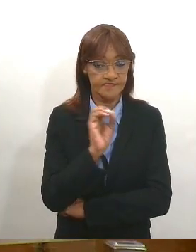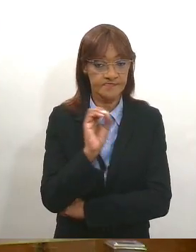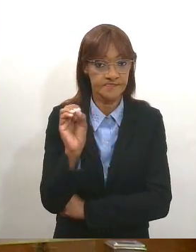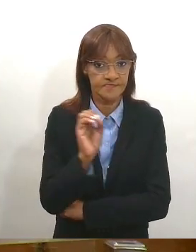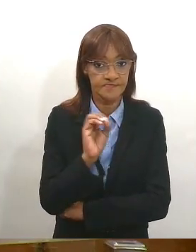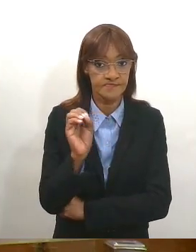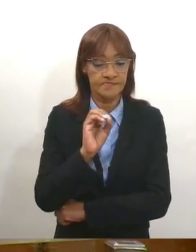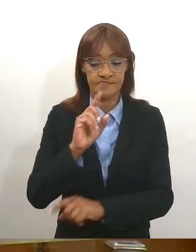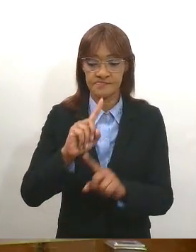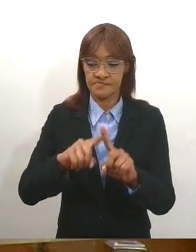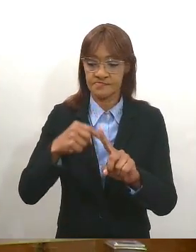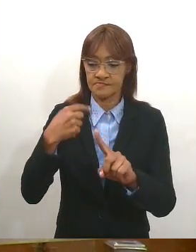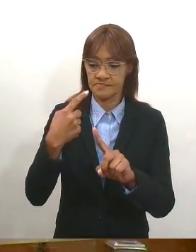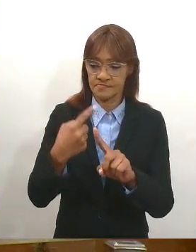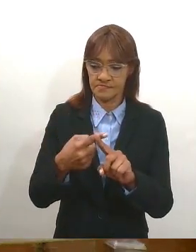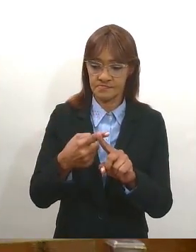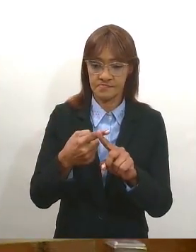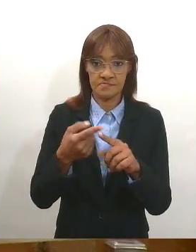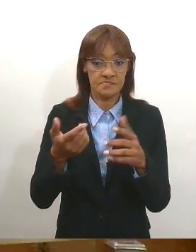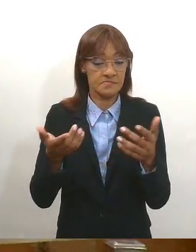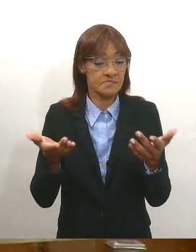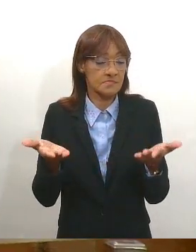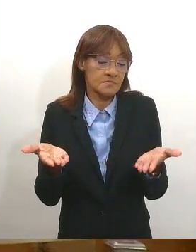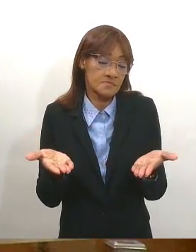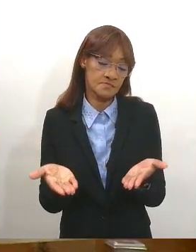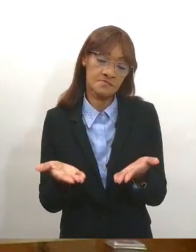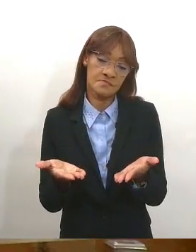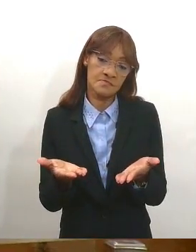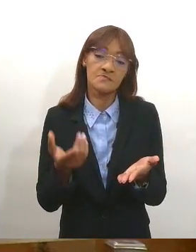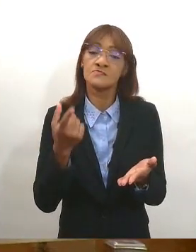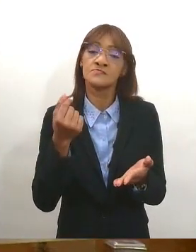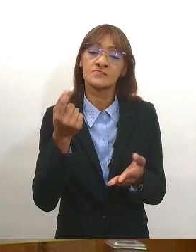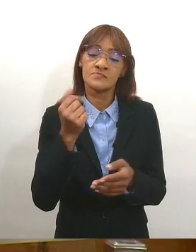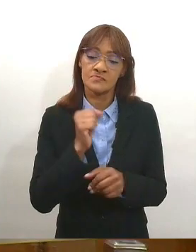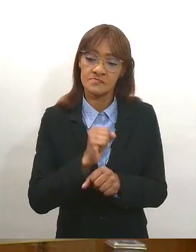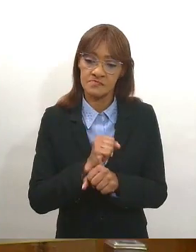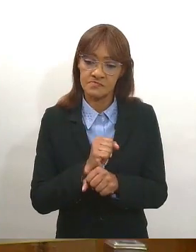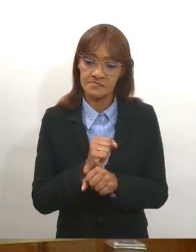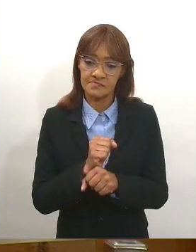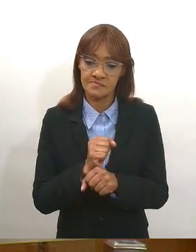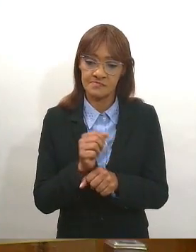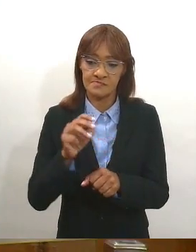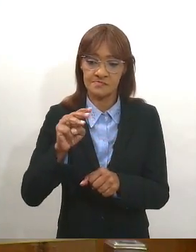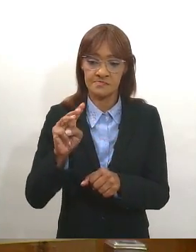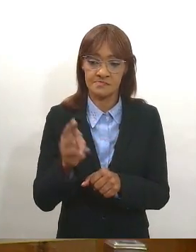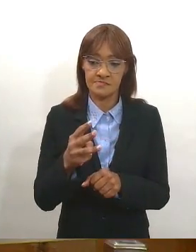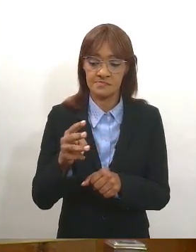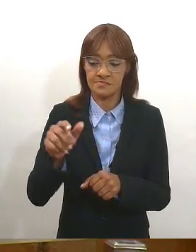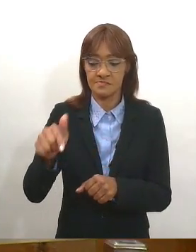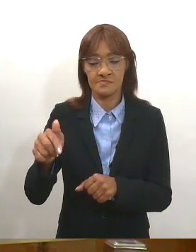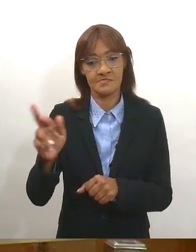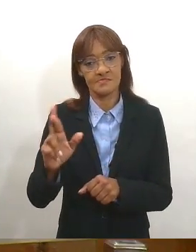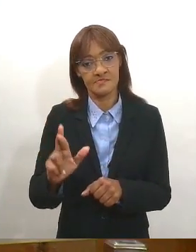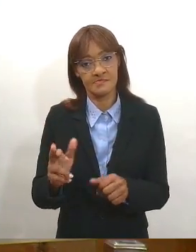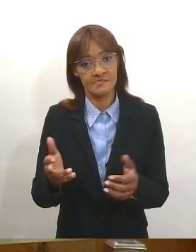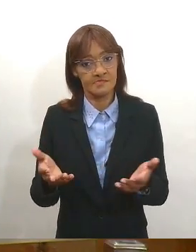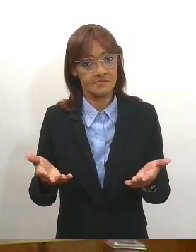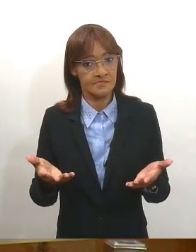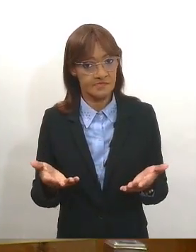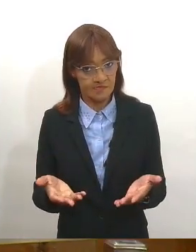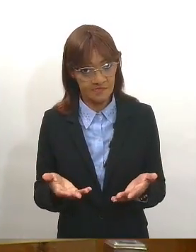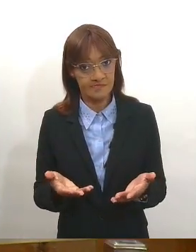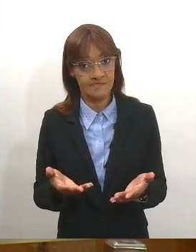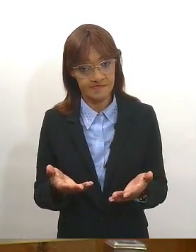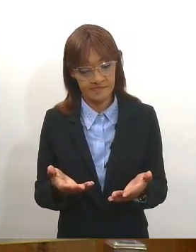no valor, Geórgio Passos, de R$ 37,00. Esse valor, eu acho que está diante